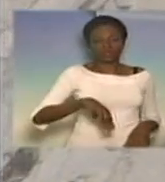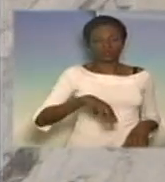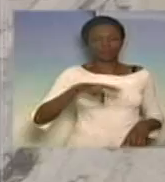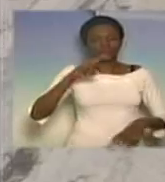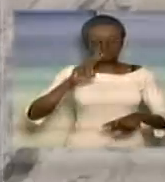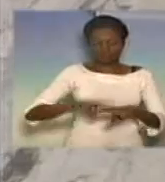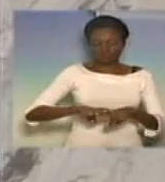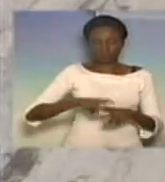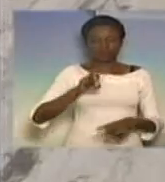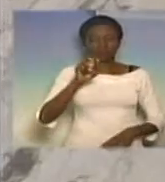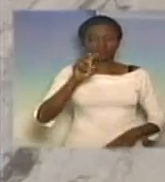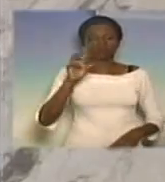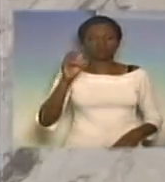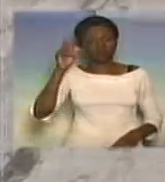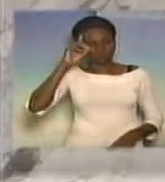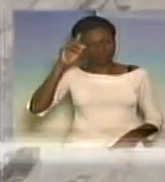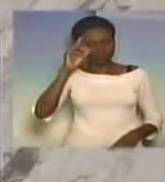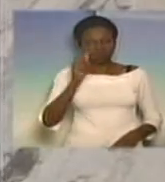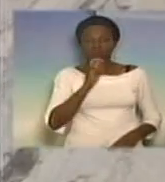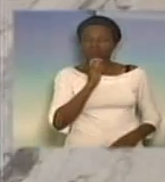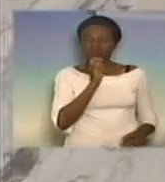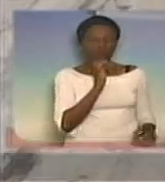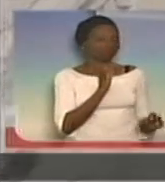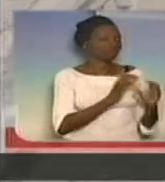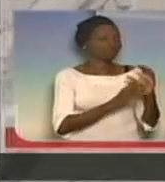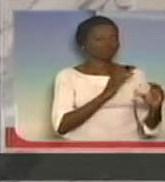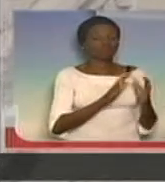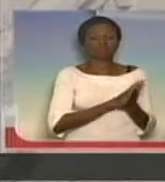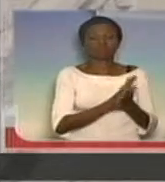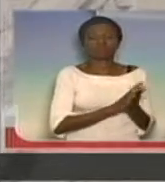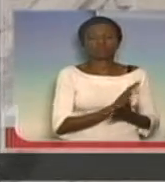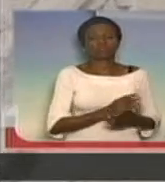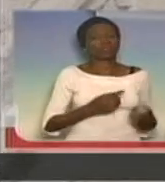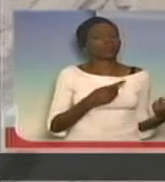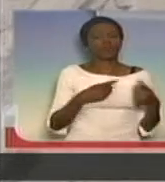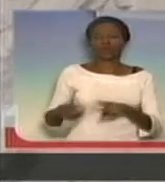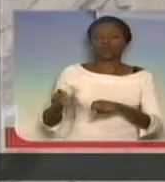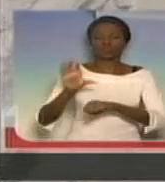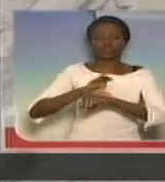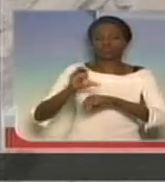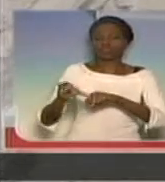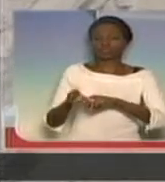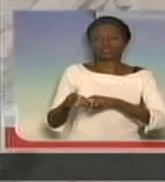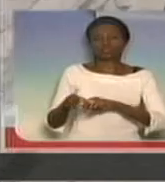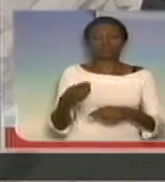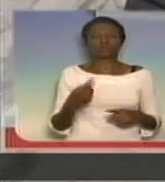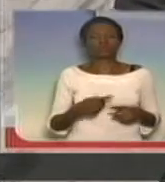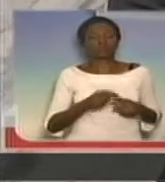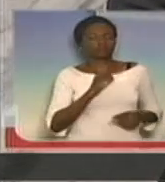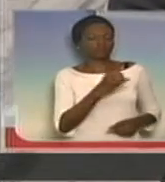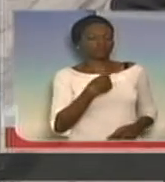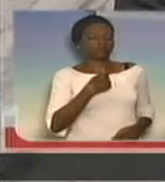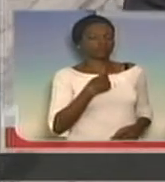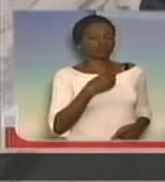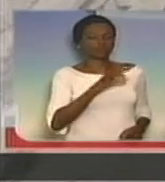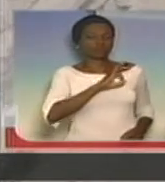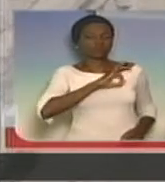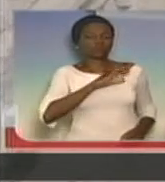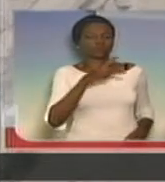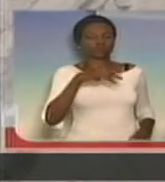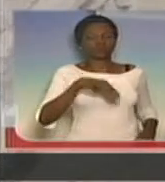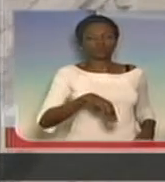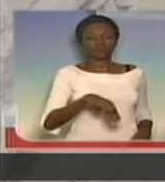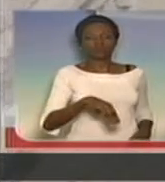durante 5 dias. Veja bem, isso vai frontalmente contra a Constituição. Porque se eu, policial militar, senhor